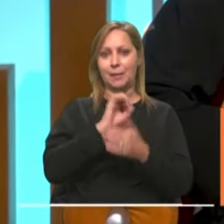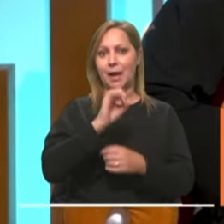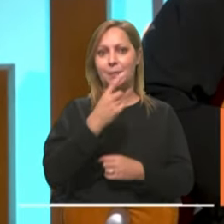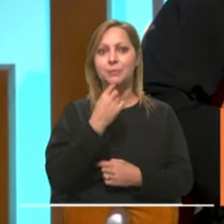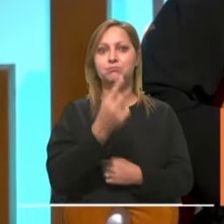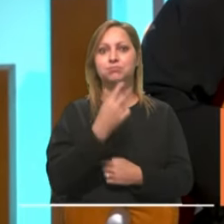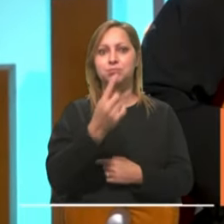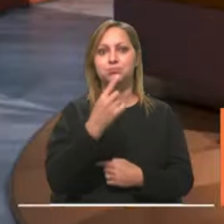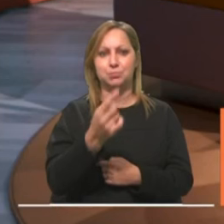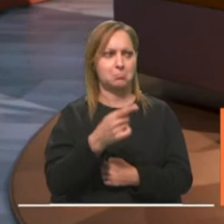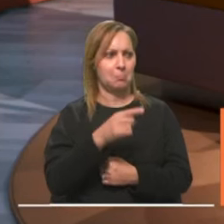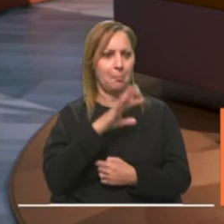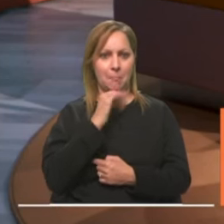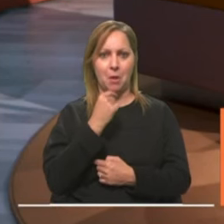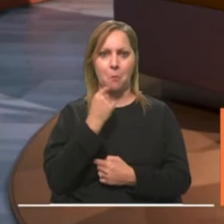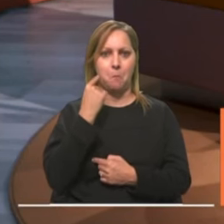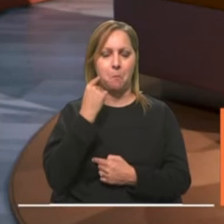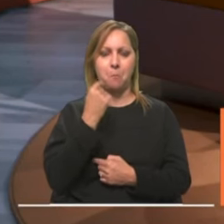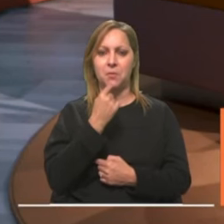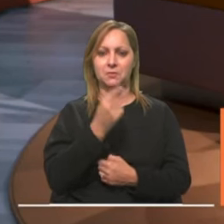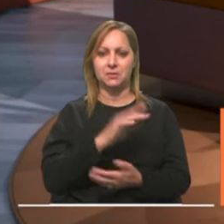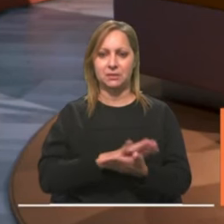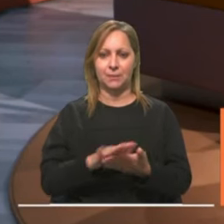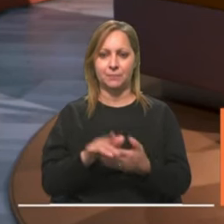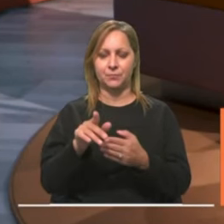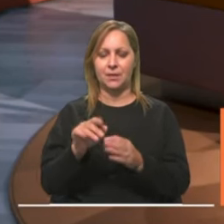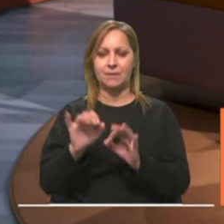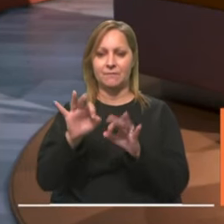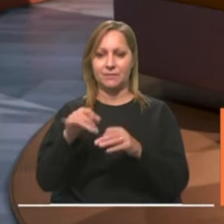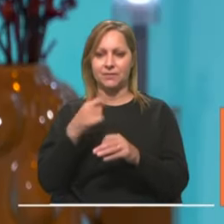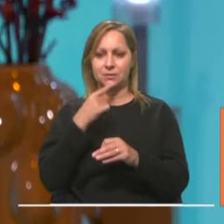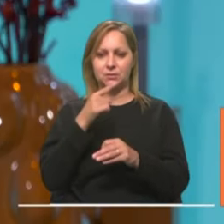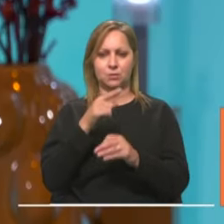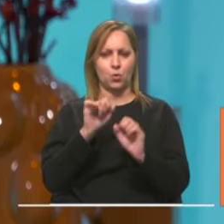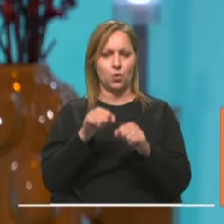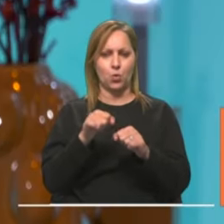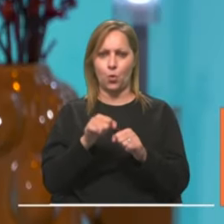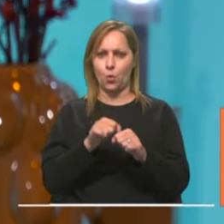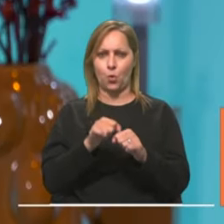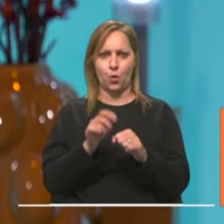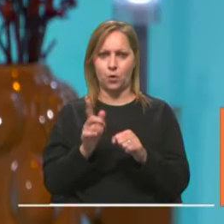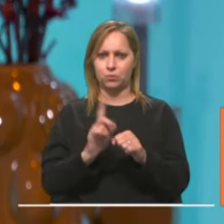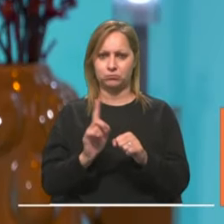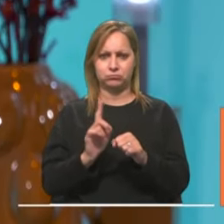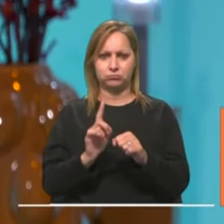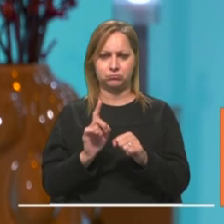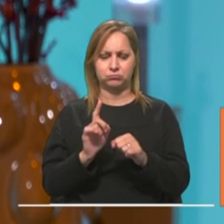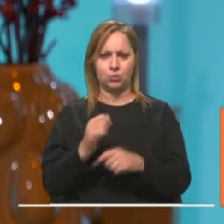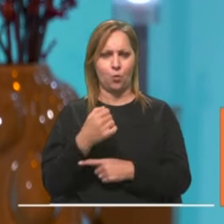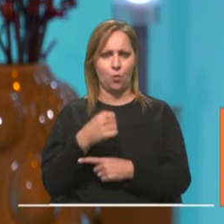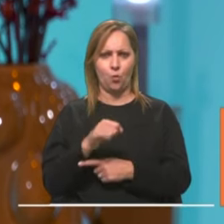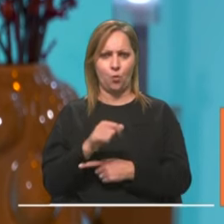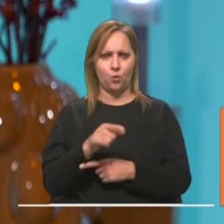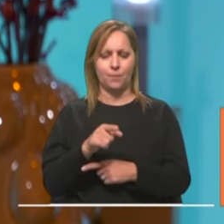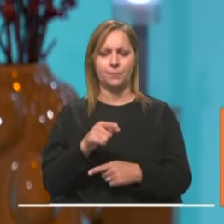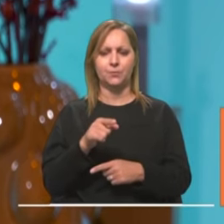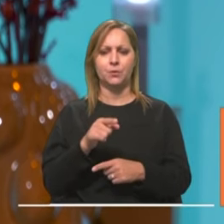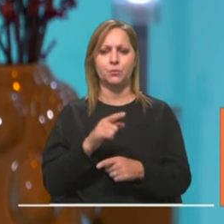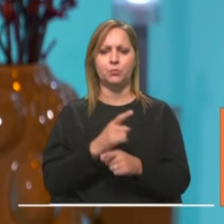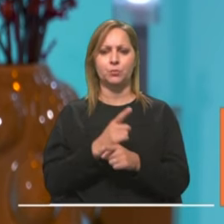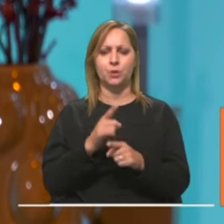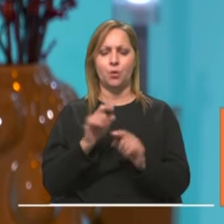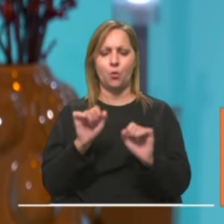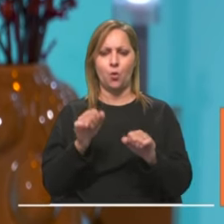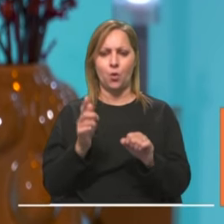dar. E a minha mãe só me disse no fim: eu não concordo nada com isso. Ui. E eu: não concordas porquê, mãe? E ela: não